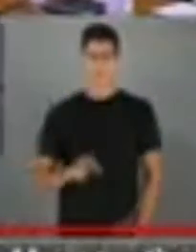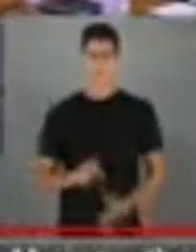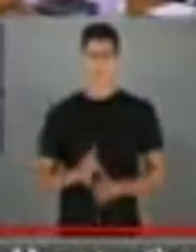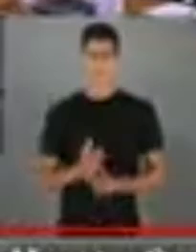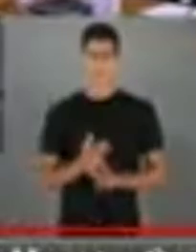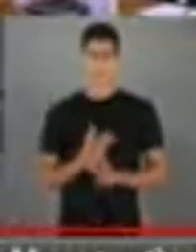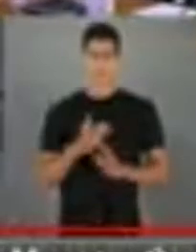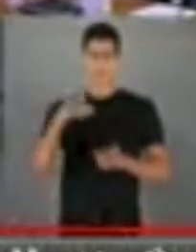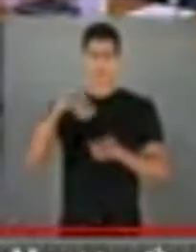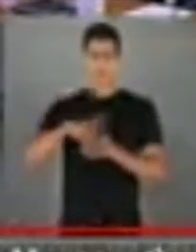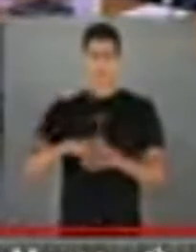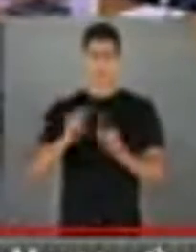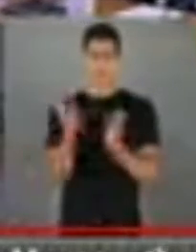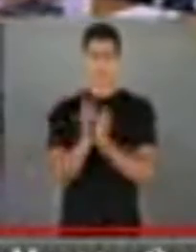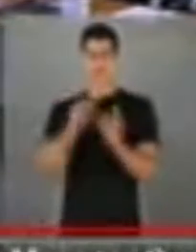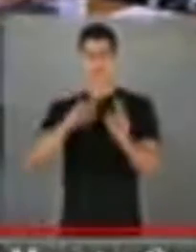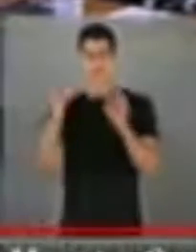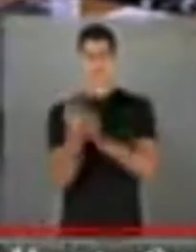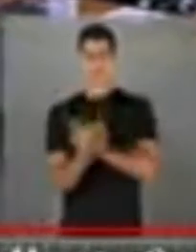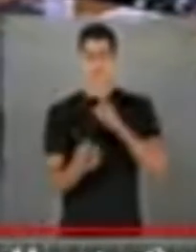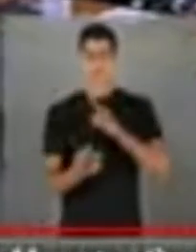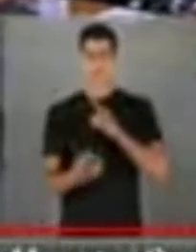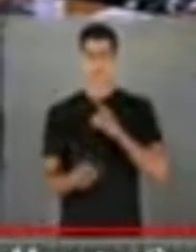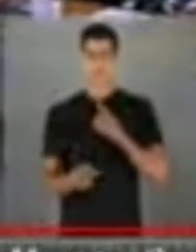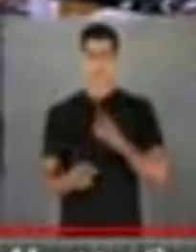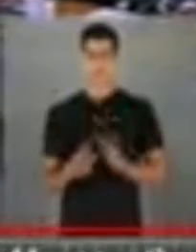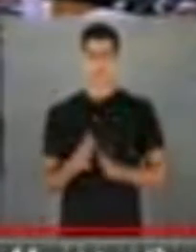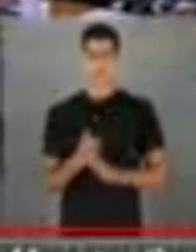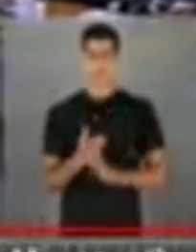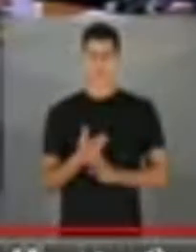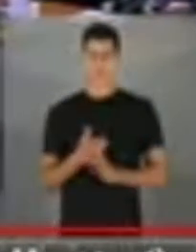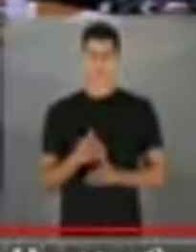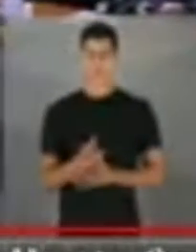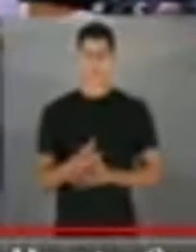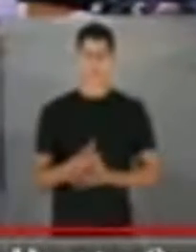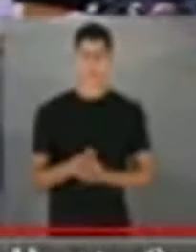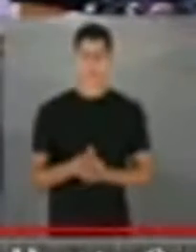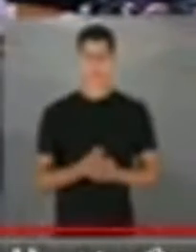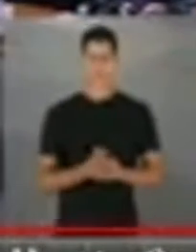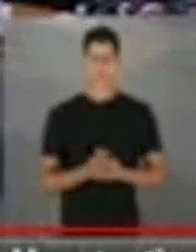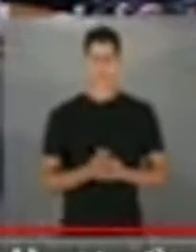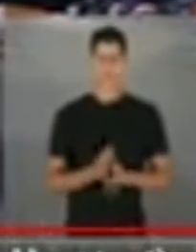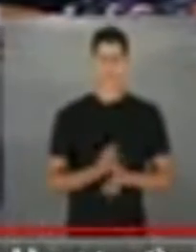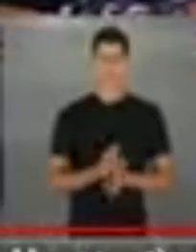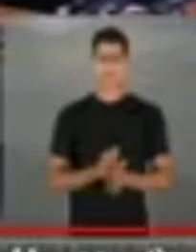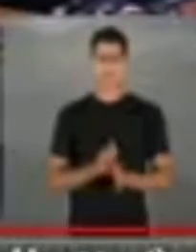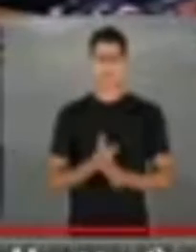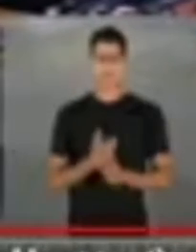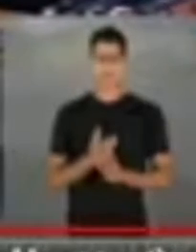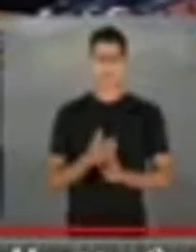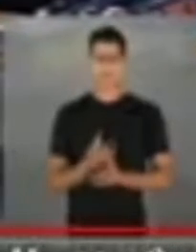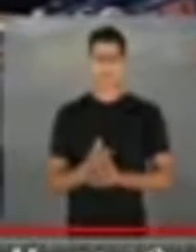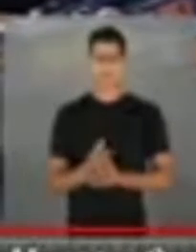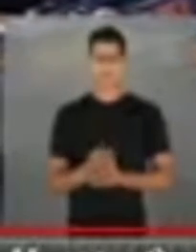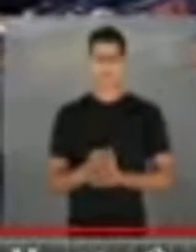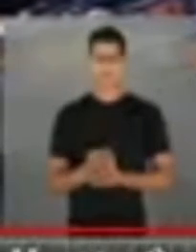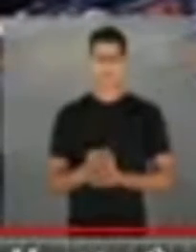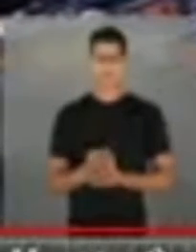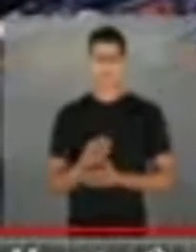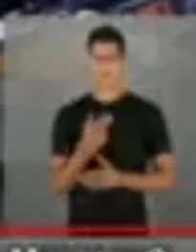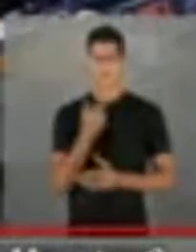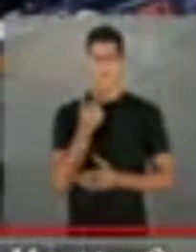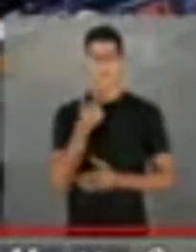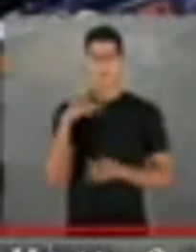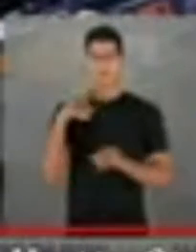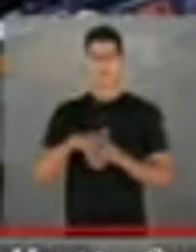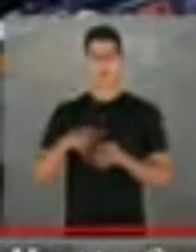Em votação com os votos contrários. Senhor presidente. Pois não. Tá bom, eu não posso votar, mas eu não vou